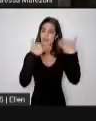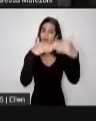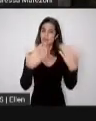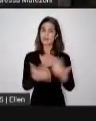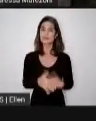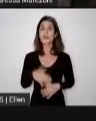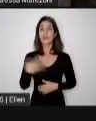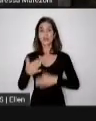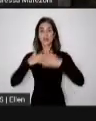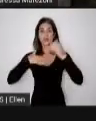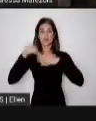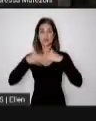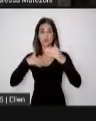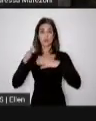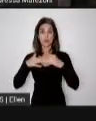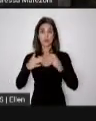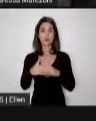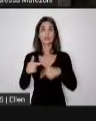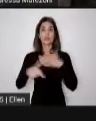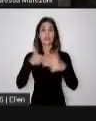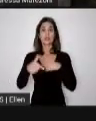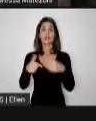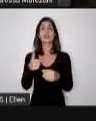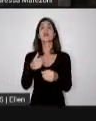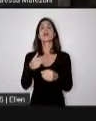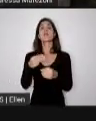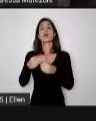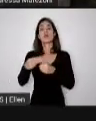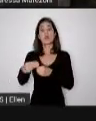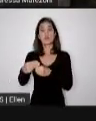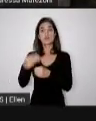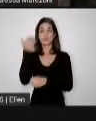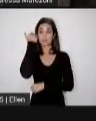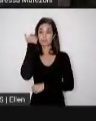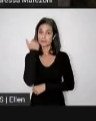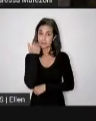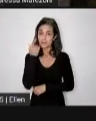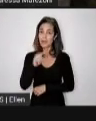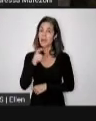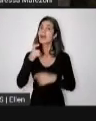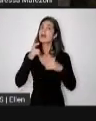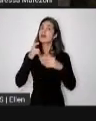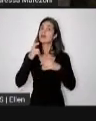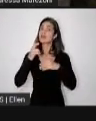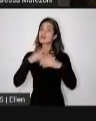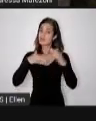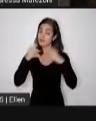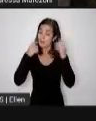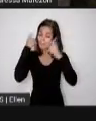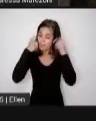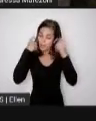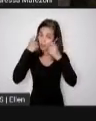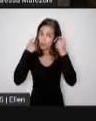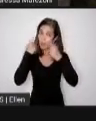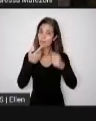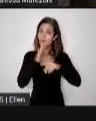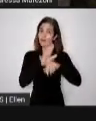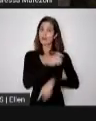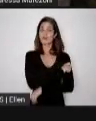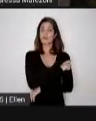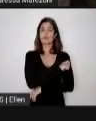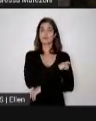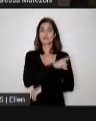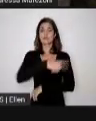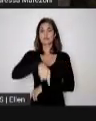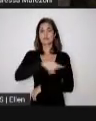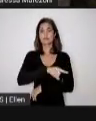profissionais do município de Santa Maria de Jetibá têm essa preocupação, para que esses estudantes não estejam realmente